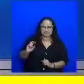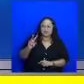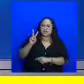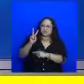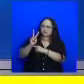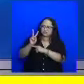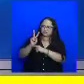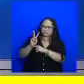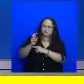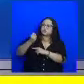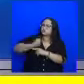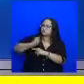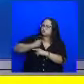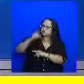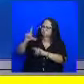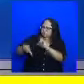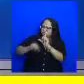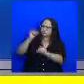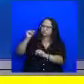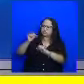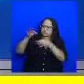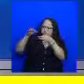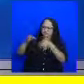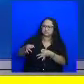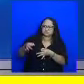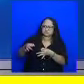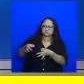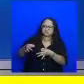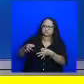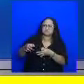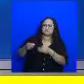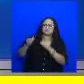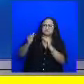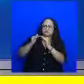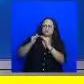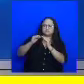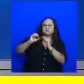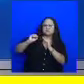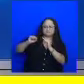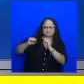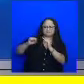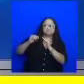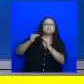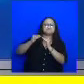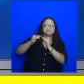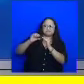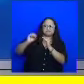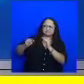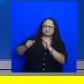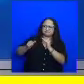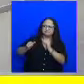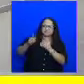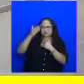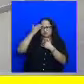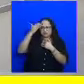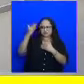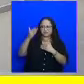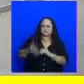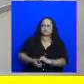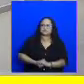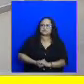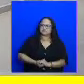30. Senhoras auditoras, confirmam os números sorteados da Time Mania? Sim, confirmo. Sim, confirmo. Obrigado